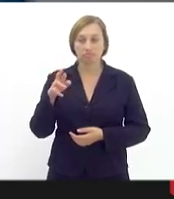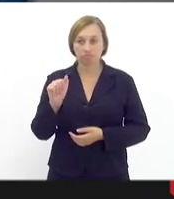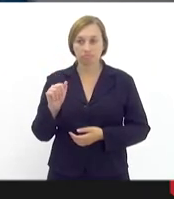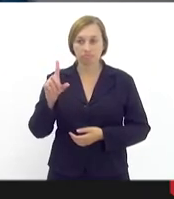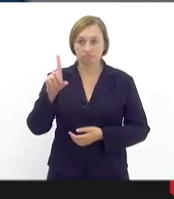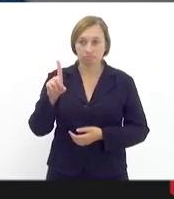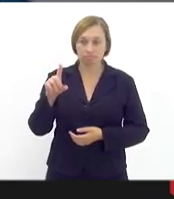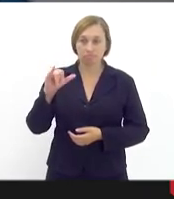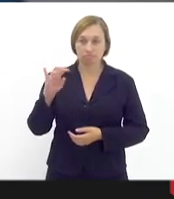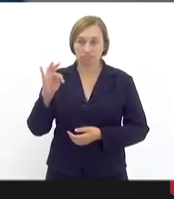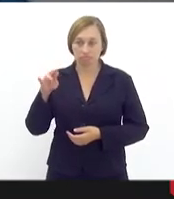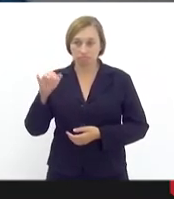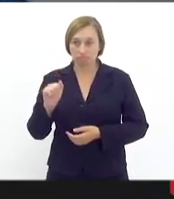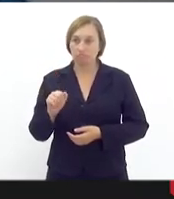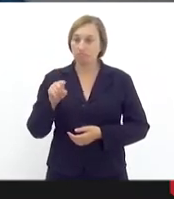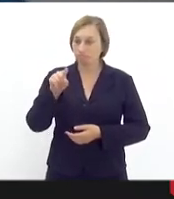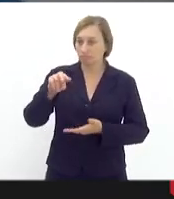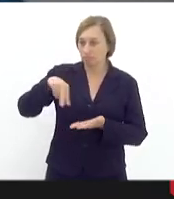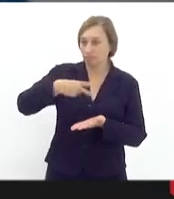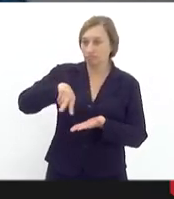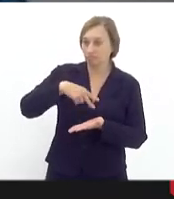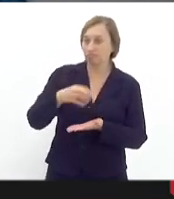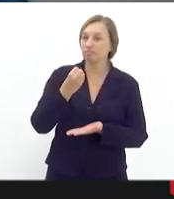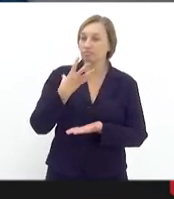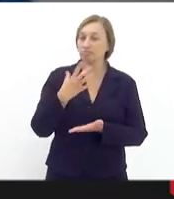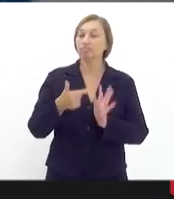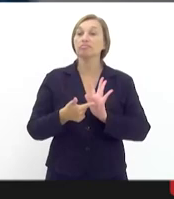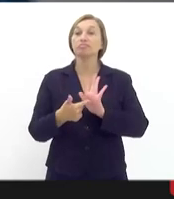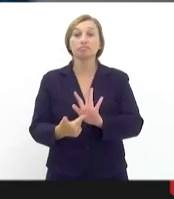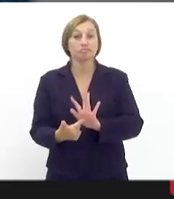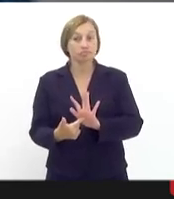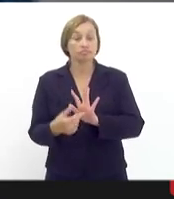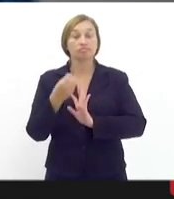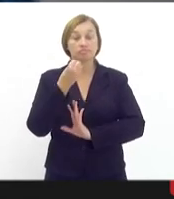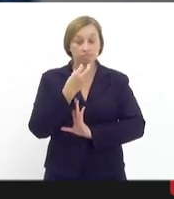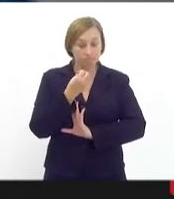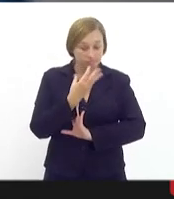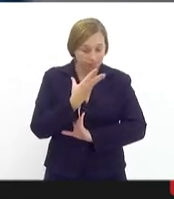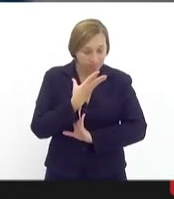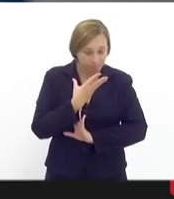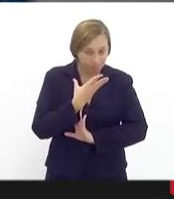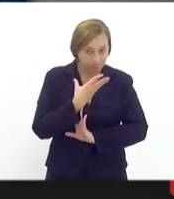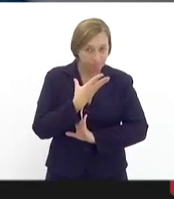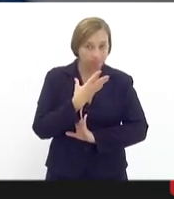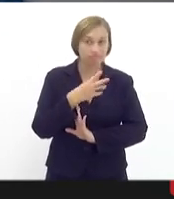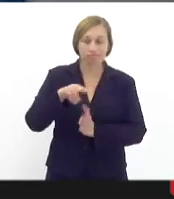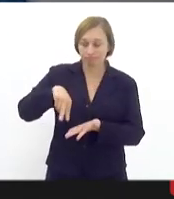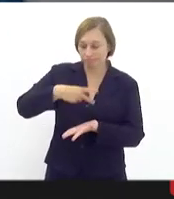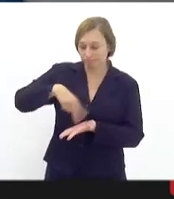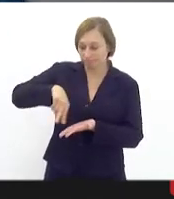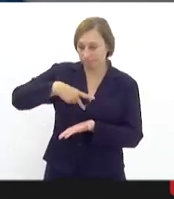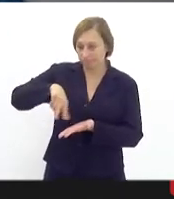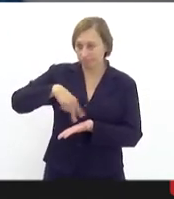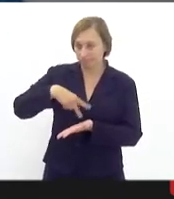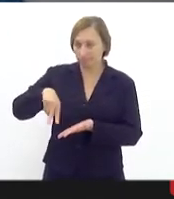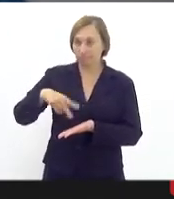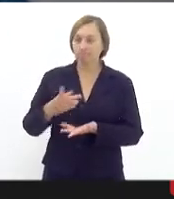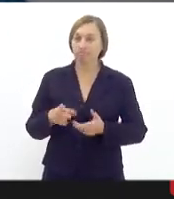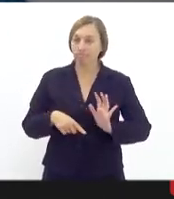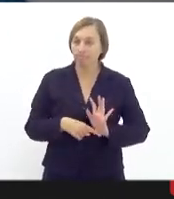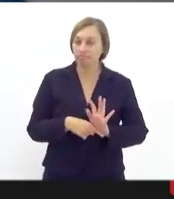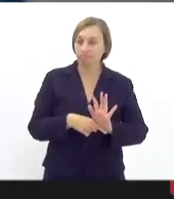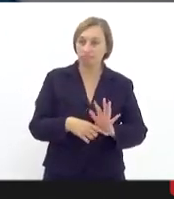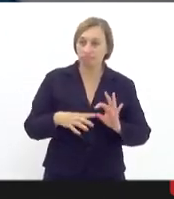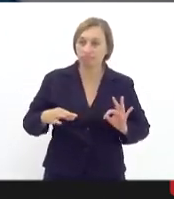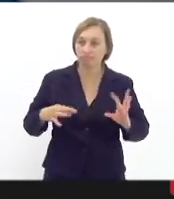você, que é um grande dançarino também, está mostrando que é bom de baile, vai dar um baile nessa turminha aí,